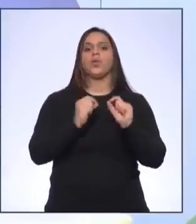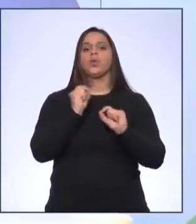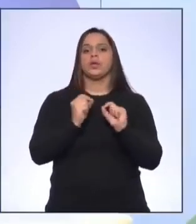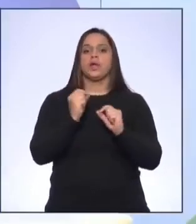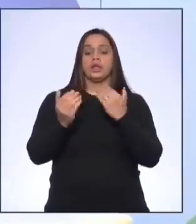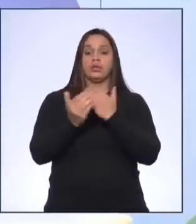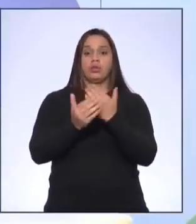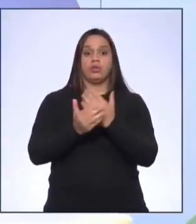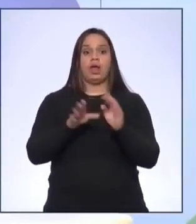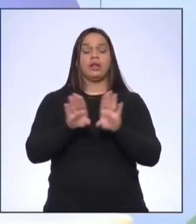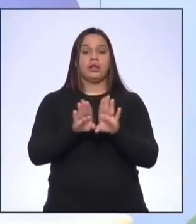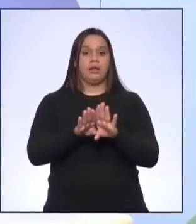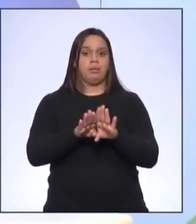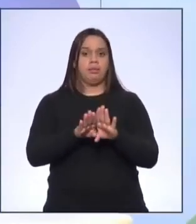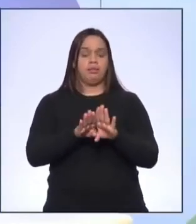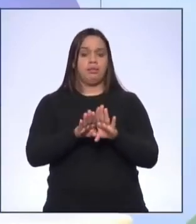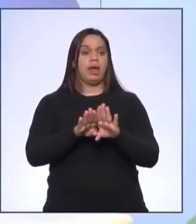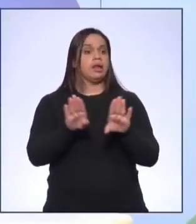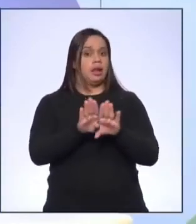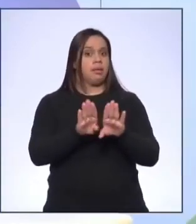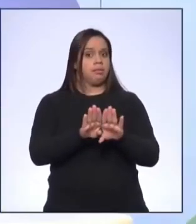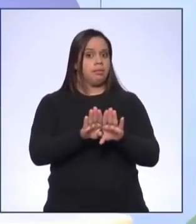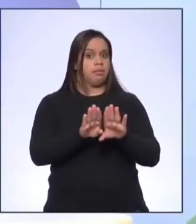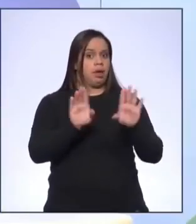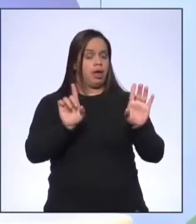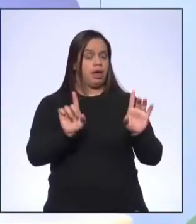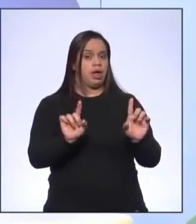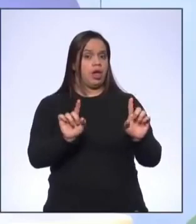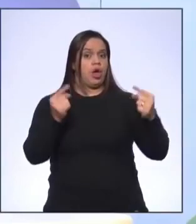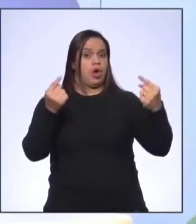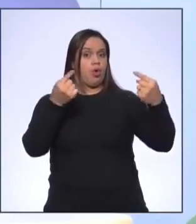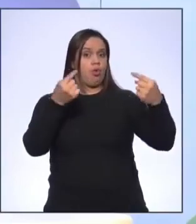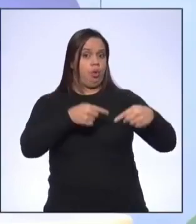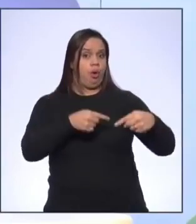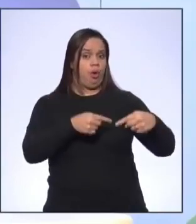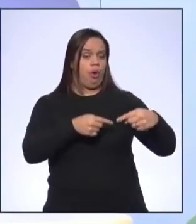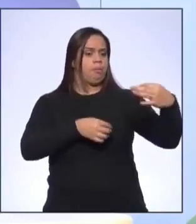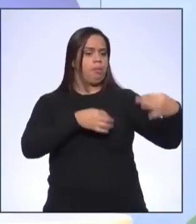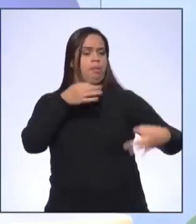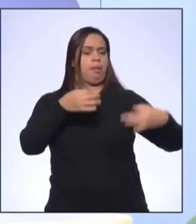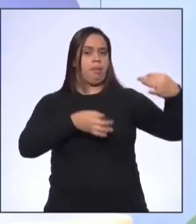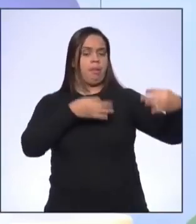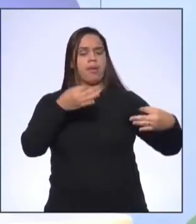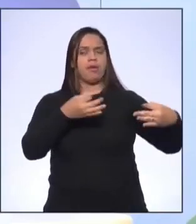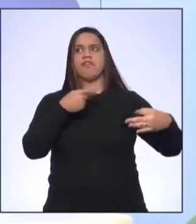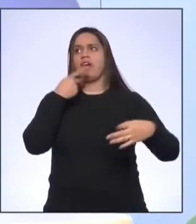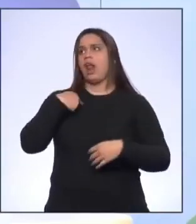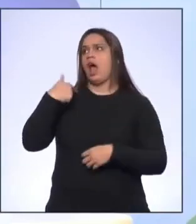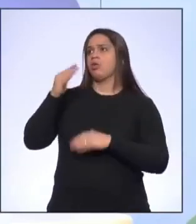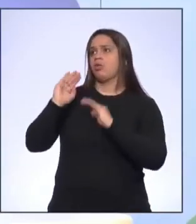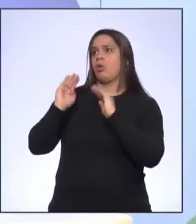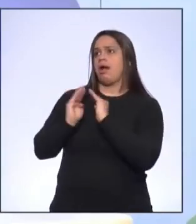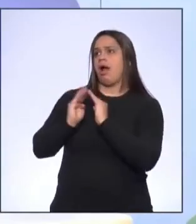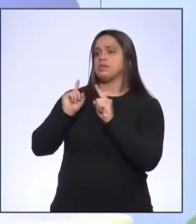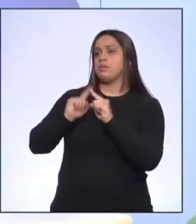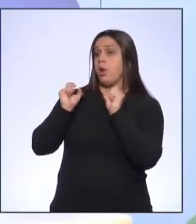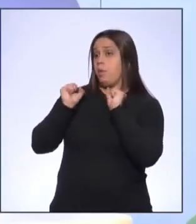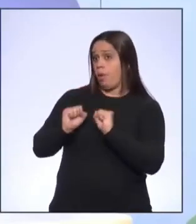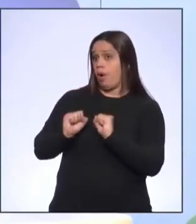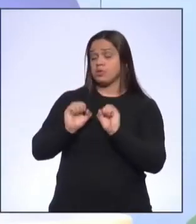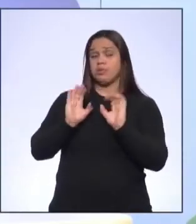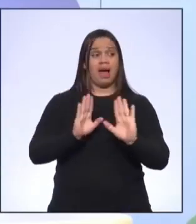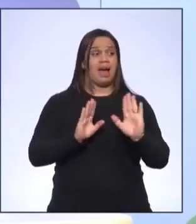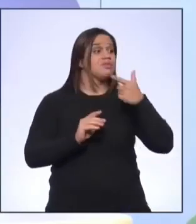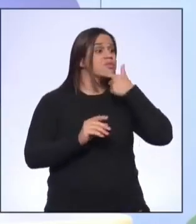o contra-argumento, ele pode trazer, né? Pode enriquecer mesmo. Eu posso pensar, estou em casa porque eu posso, mas e o pai